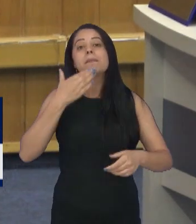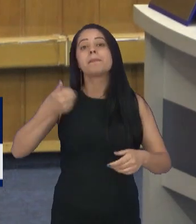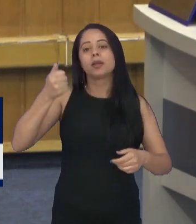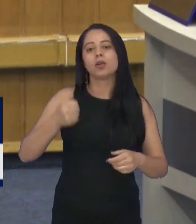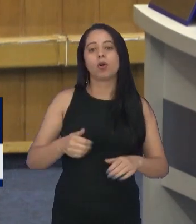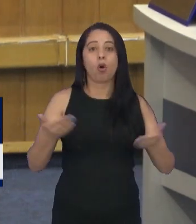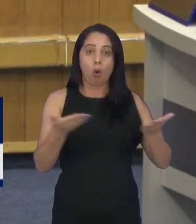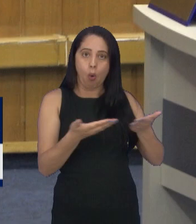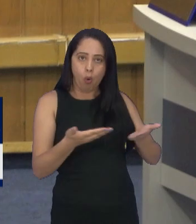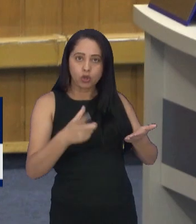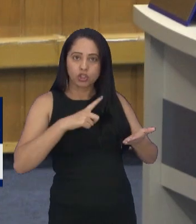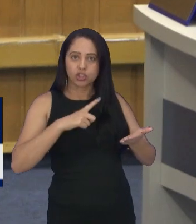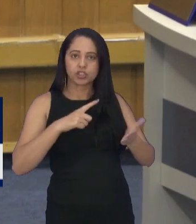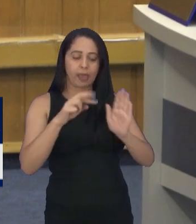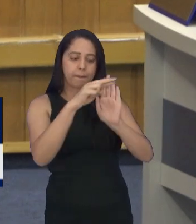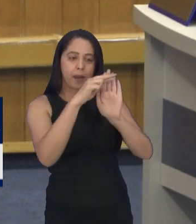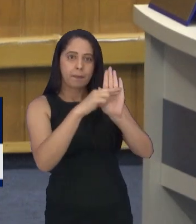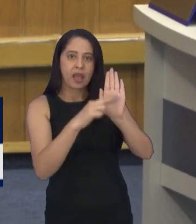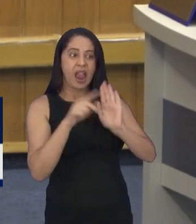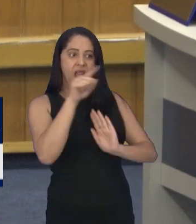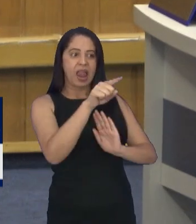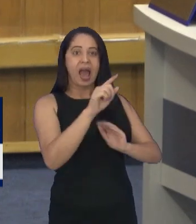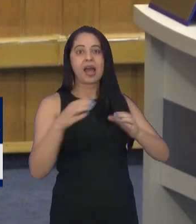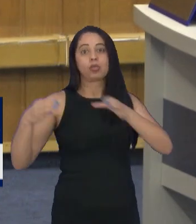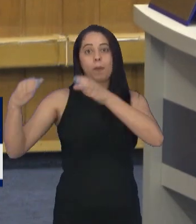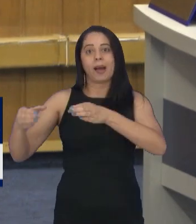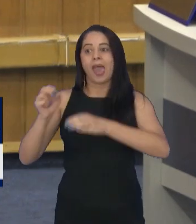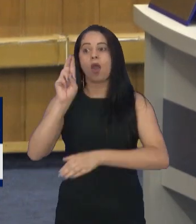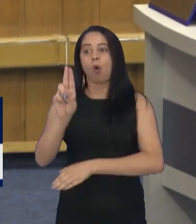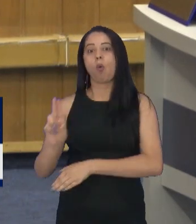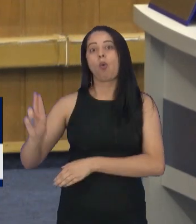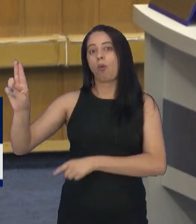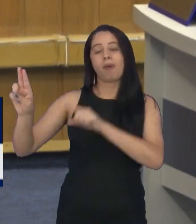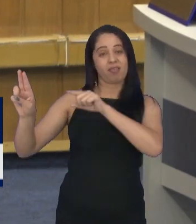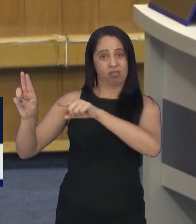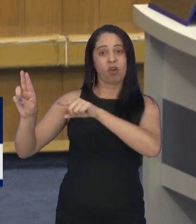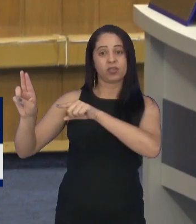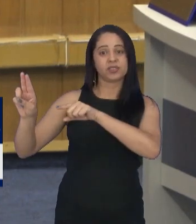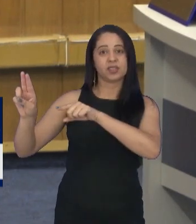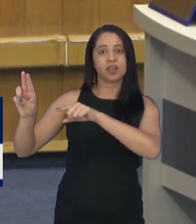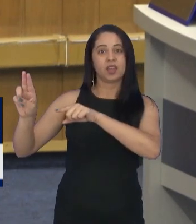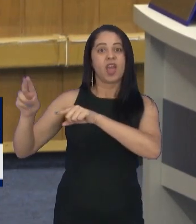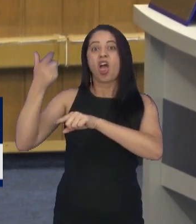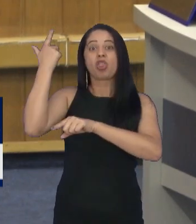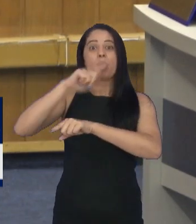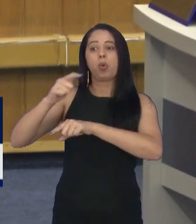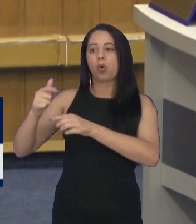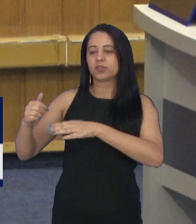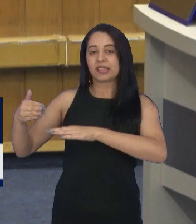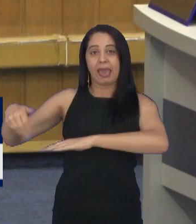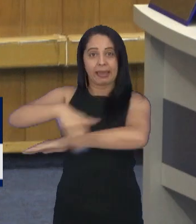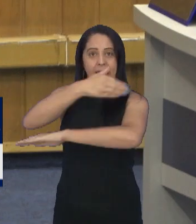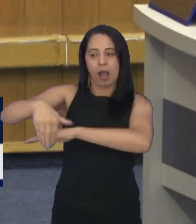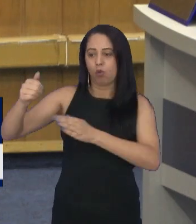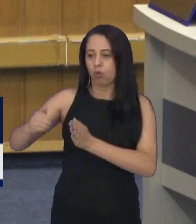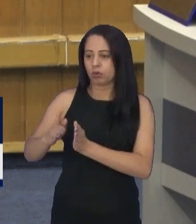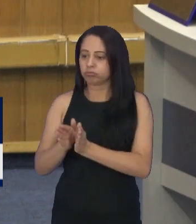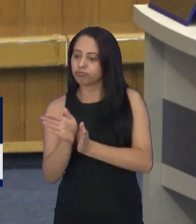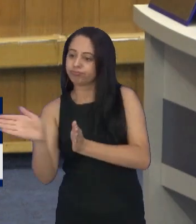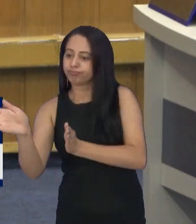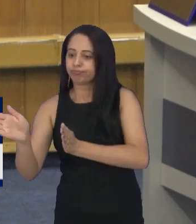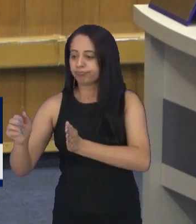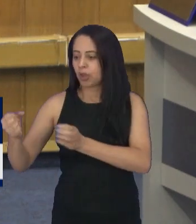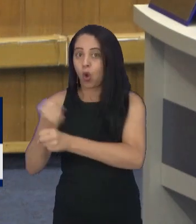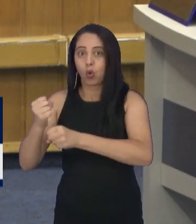Hoje a gente tem uma realidade no bairro do Urbanova, por exemplo, que não consegue uma segunda saída, que é um pleito antigo, porque no